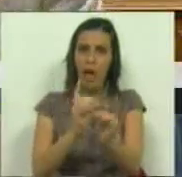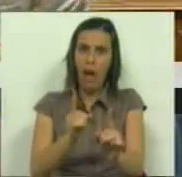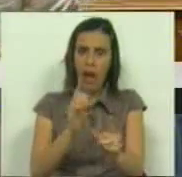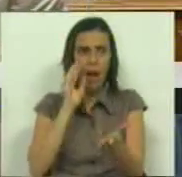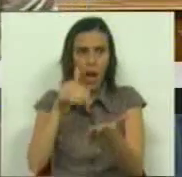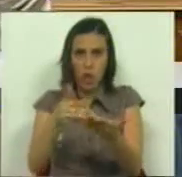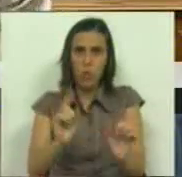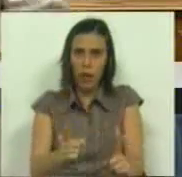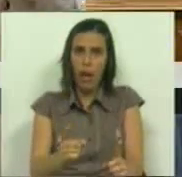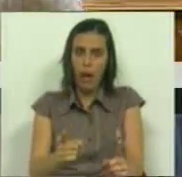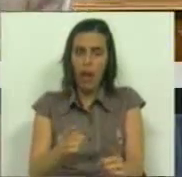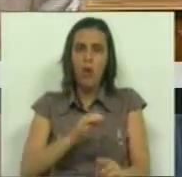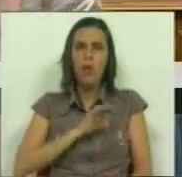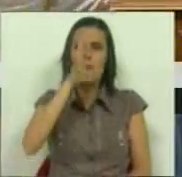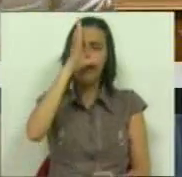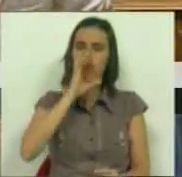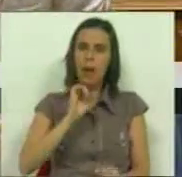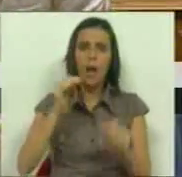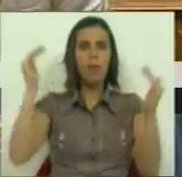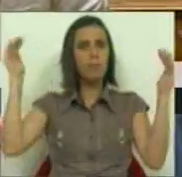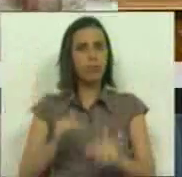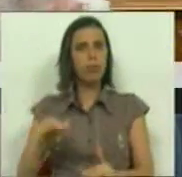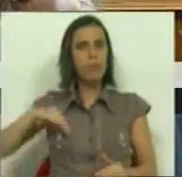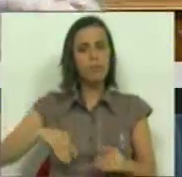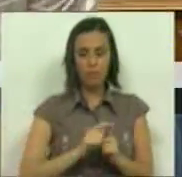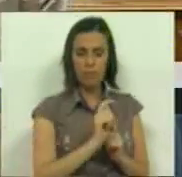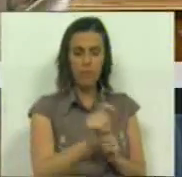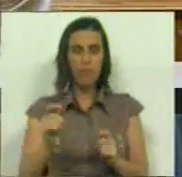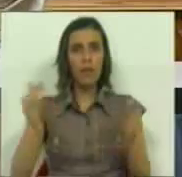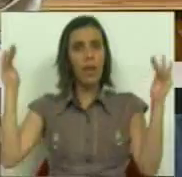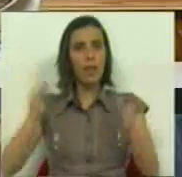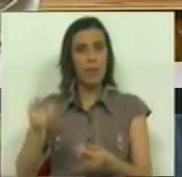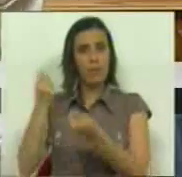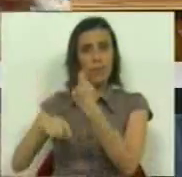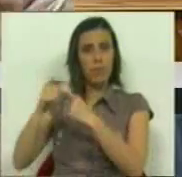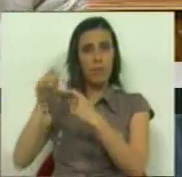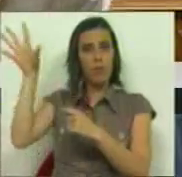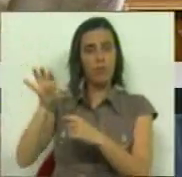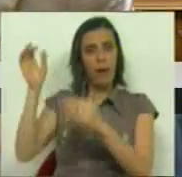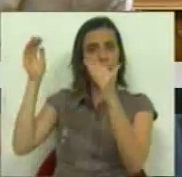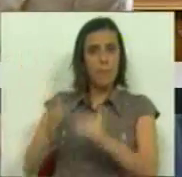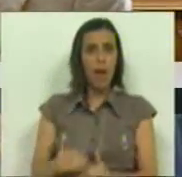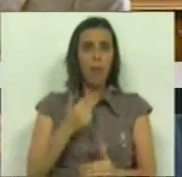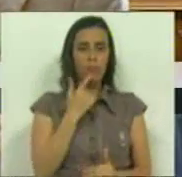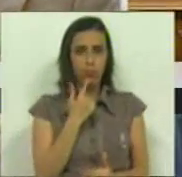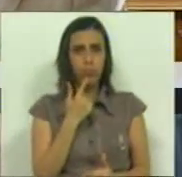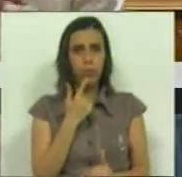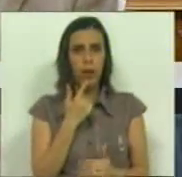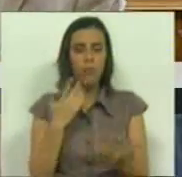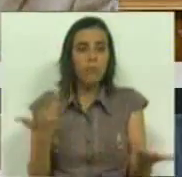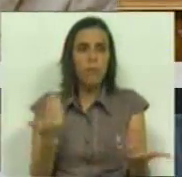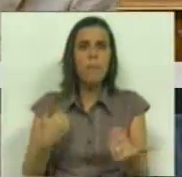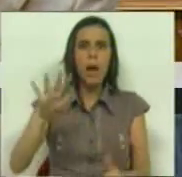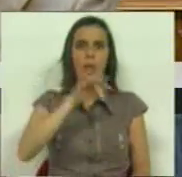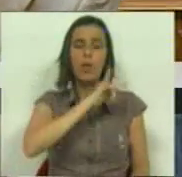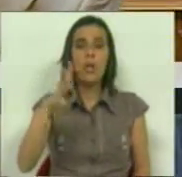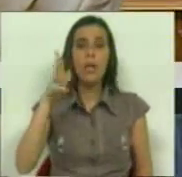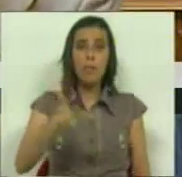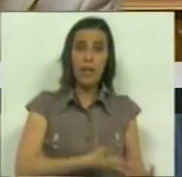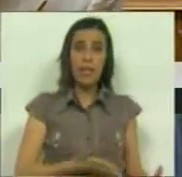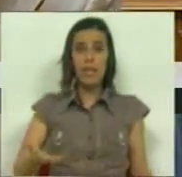Sr. Primeiro-Ministro, reduzir as pensões diminui as importações, mas é que diminui mesmo. Mais 200